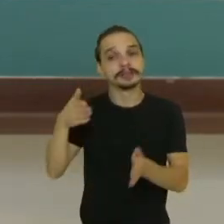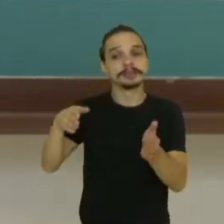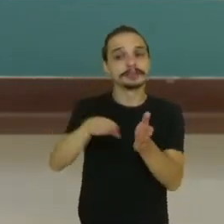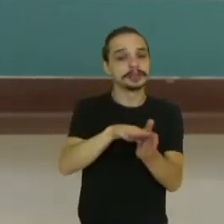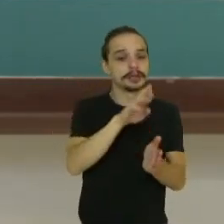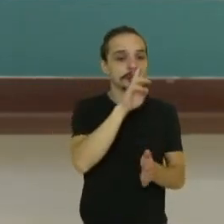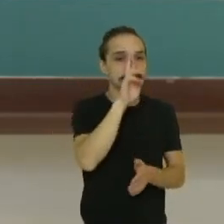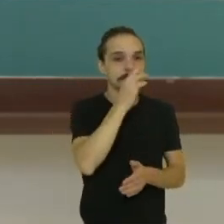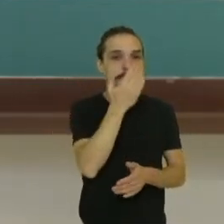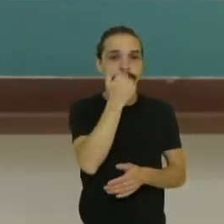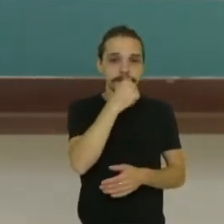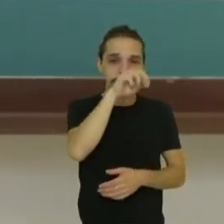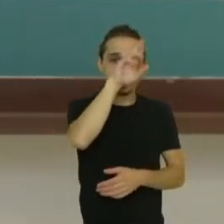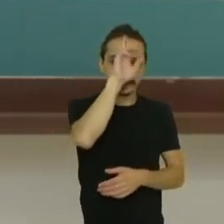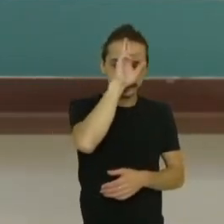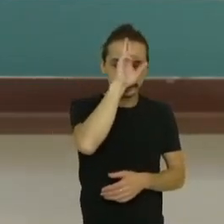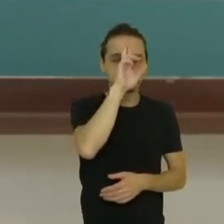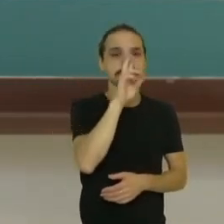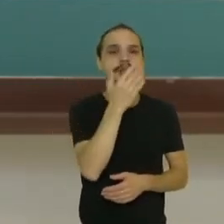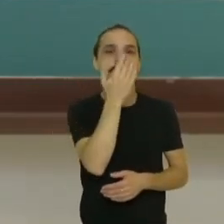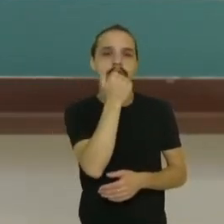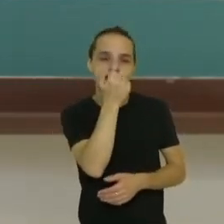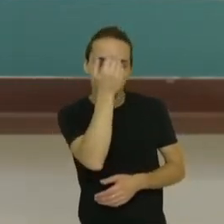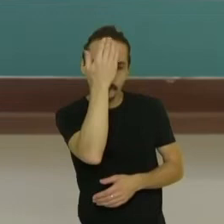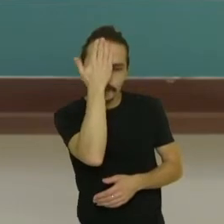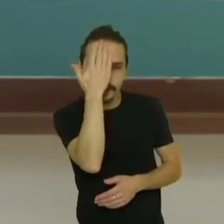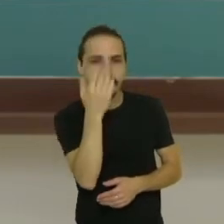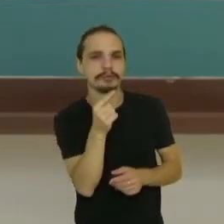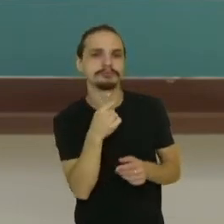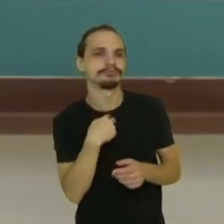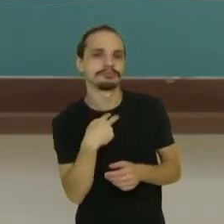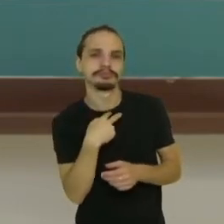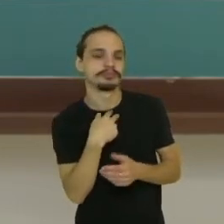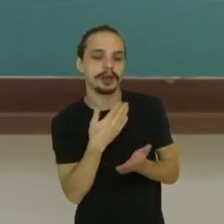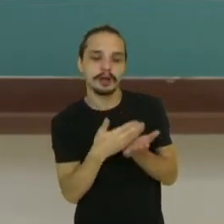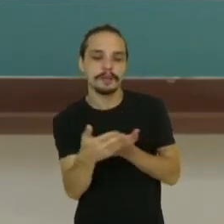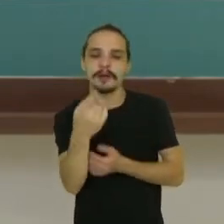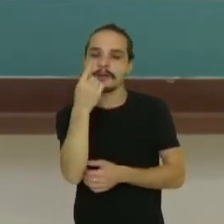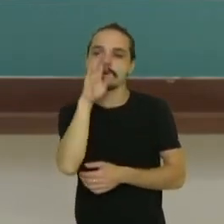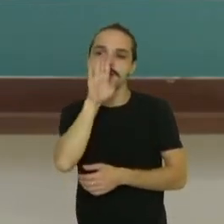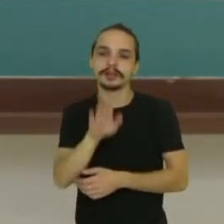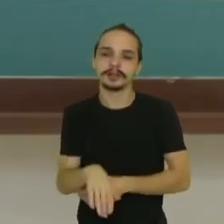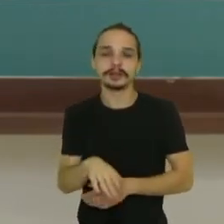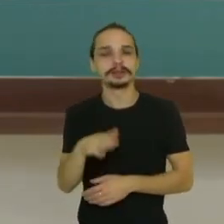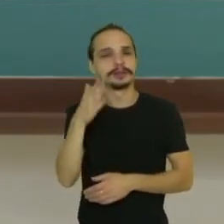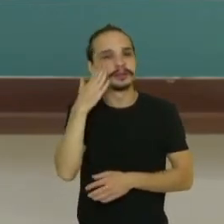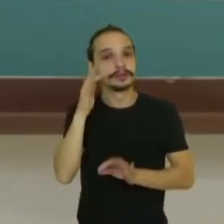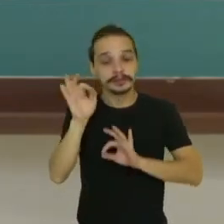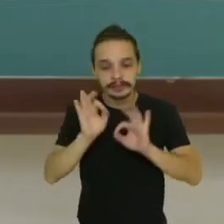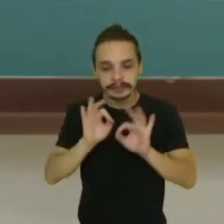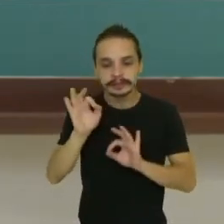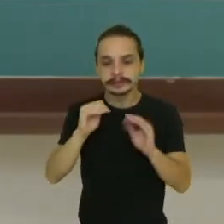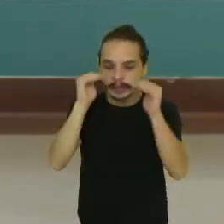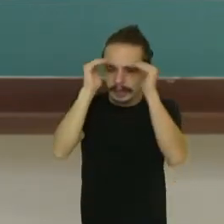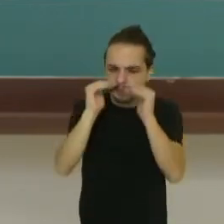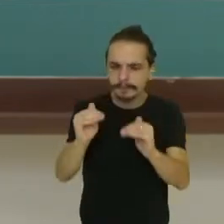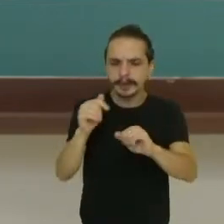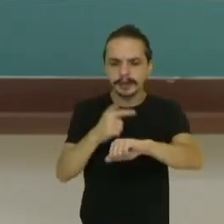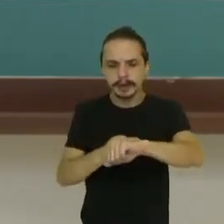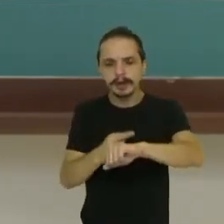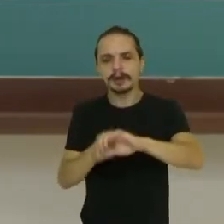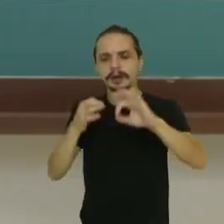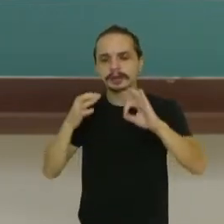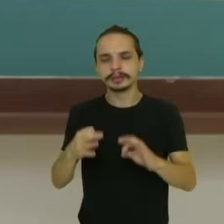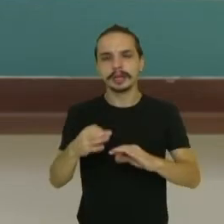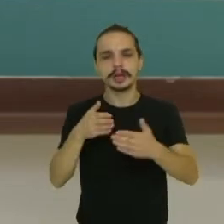chega meio-dia do colégio meio-dia e meia vai almoçar então não dá para começar uma hora da tarde respeito e seus horários respeite